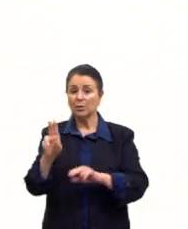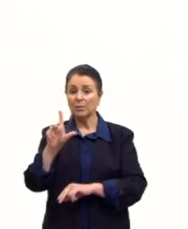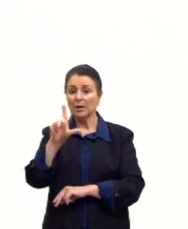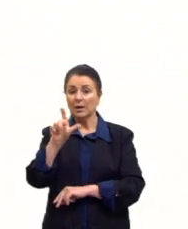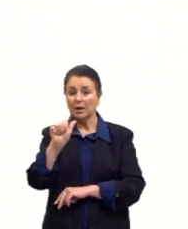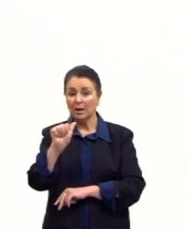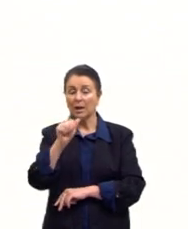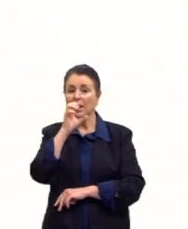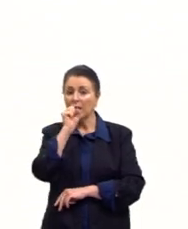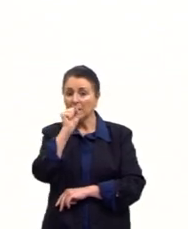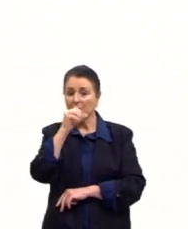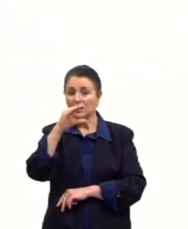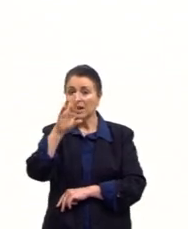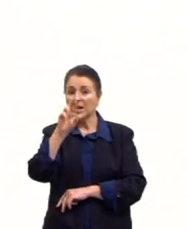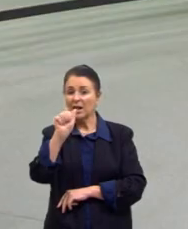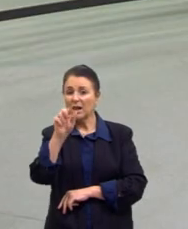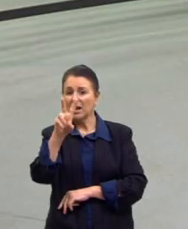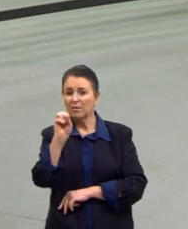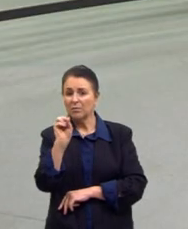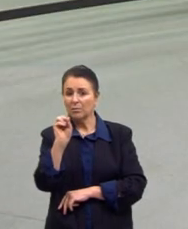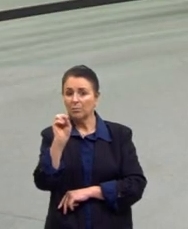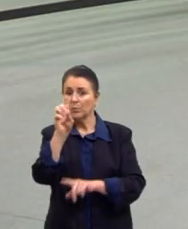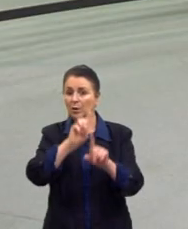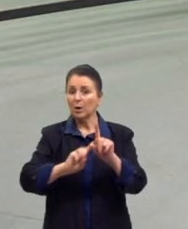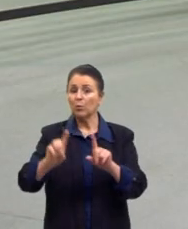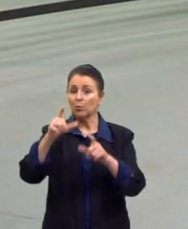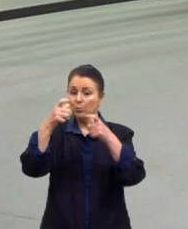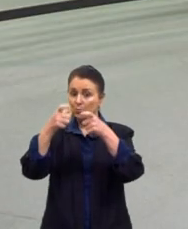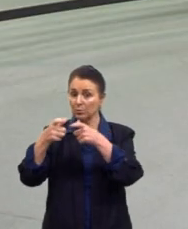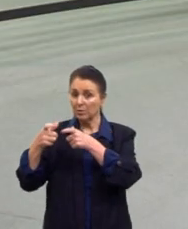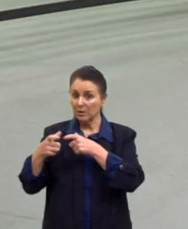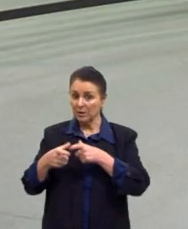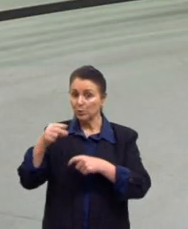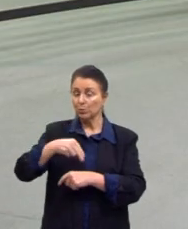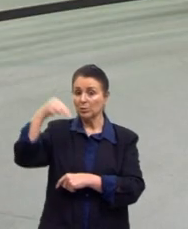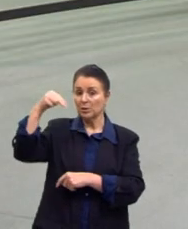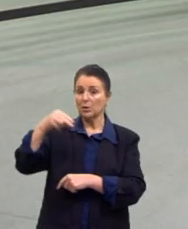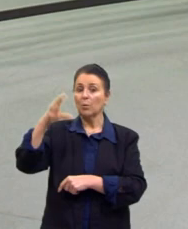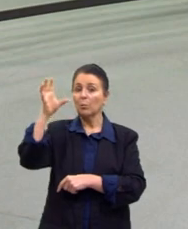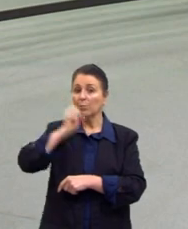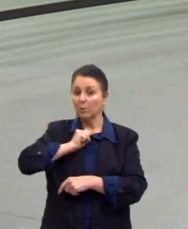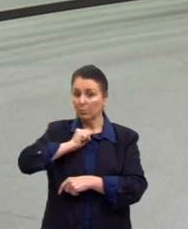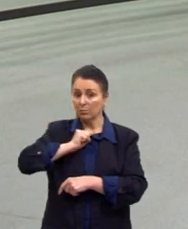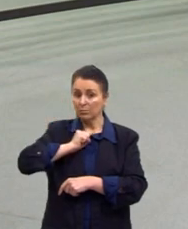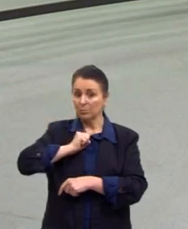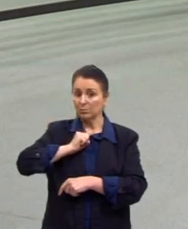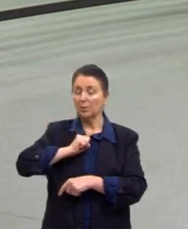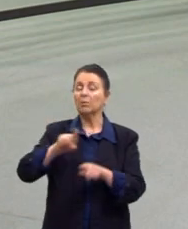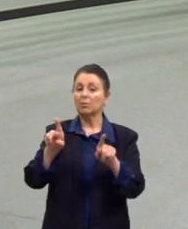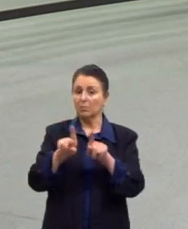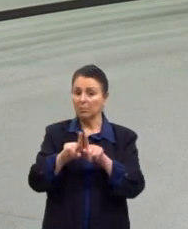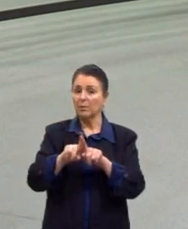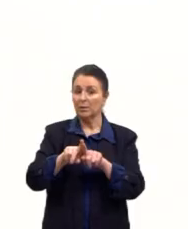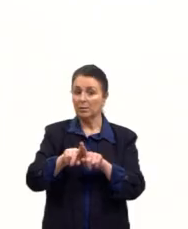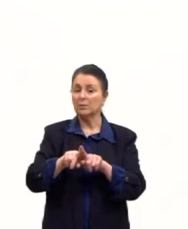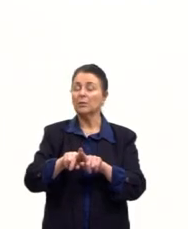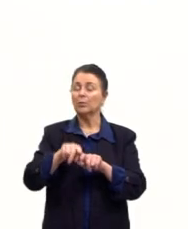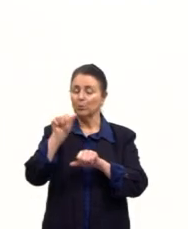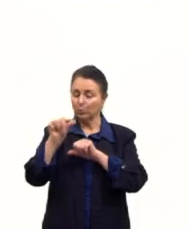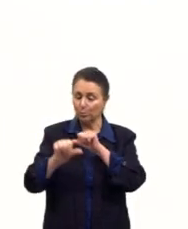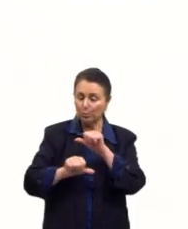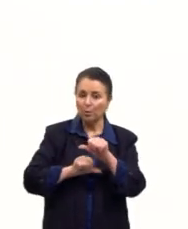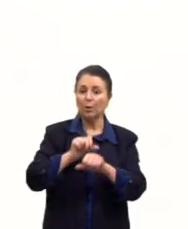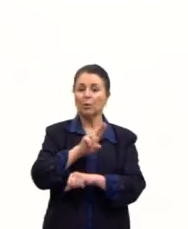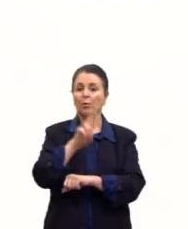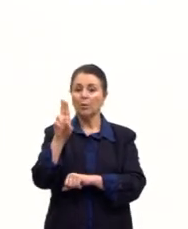cravo bem boa o pão por exemplo né pão francês para nós é o cacetinho nos